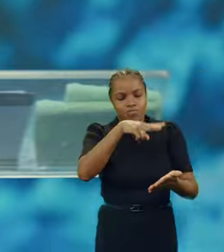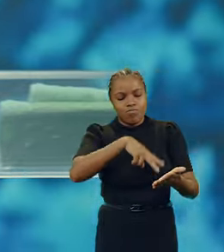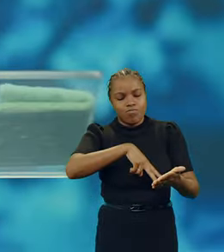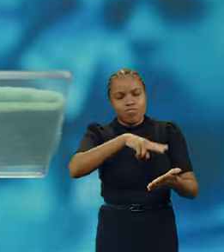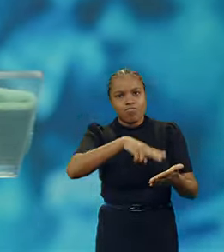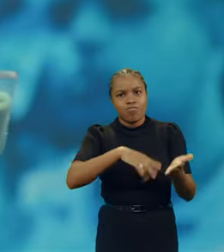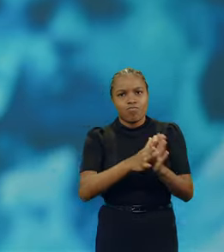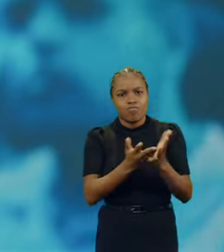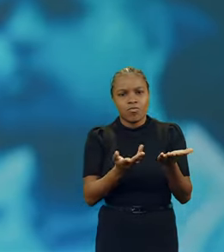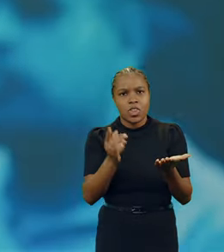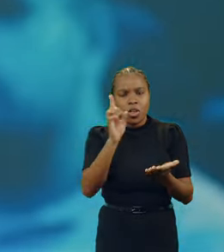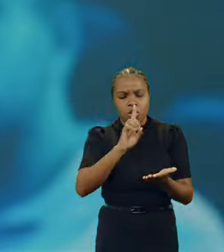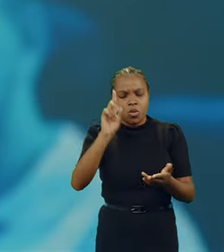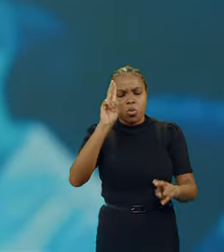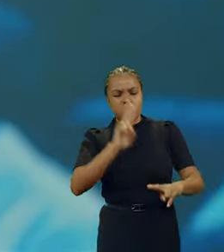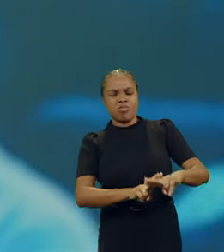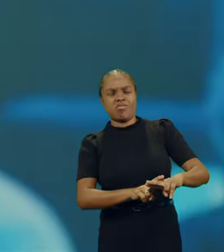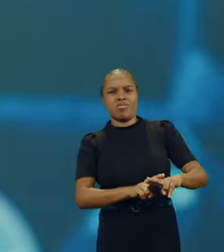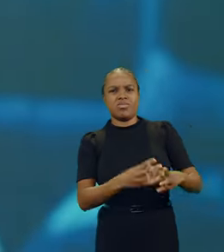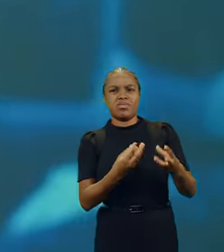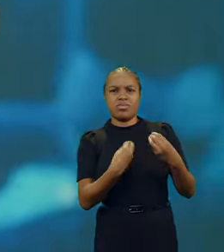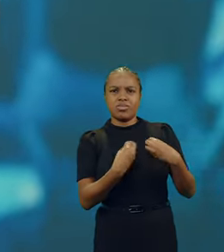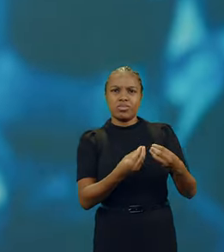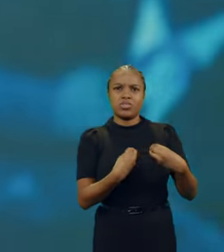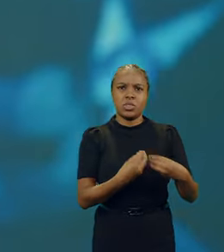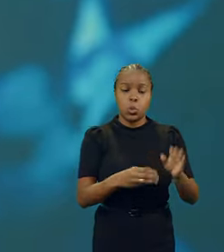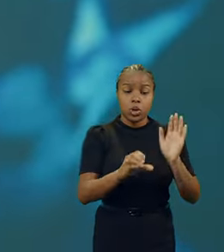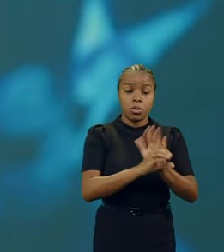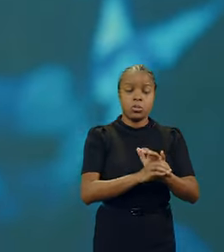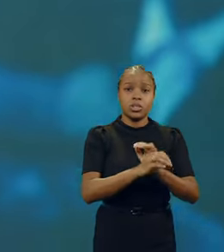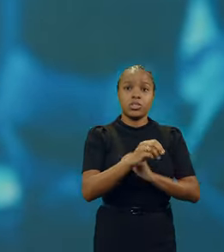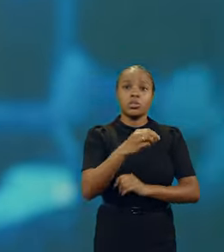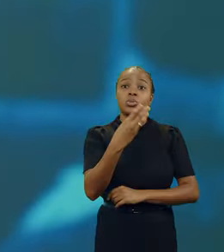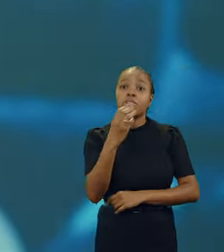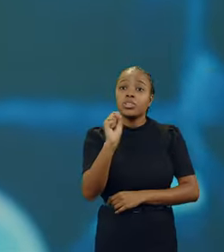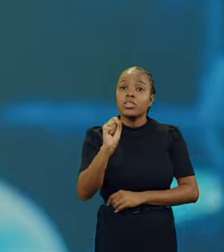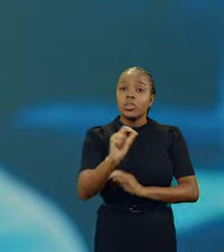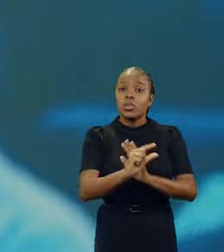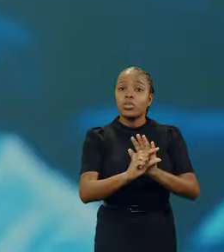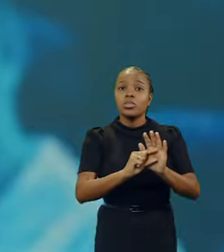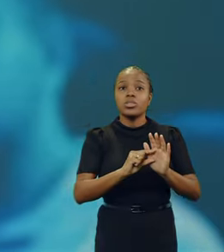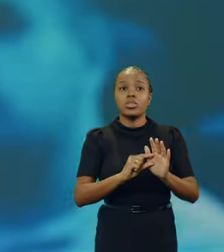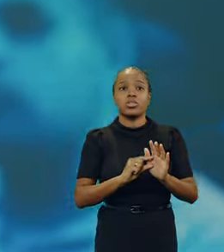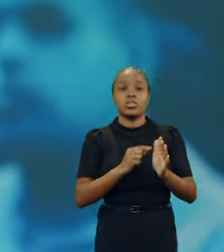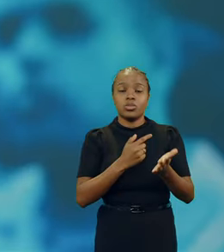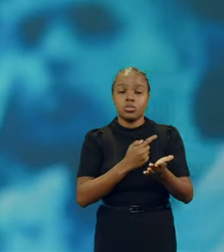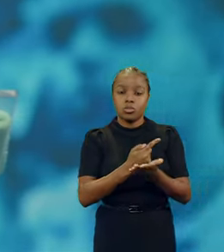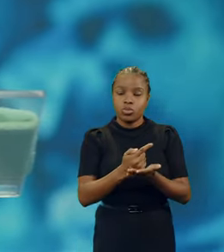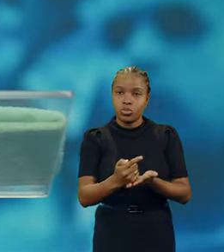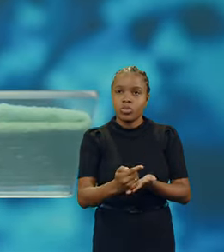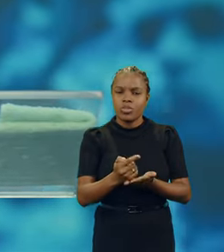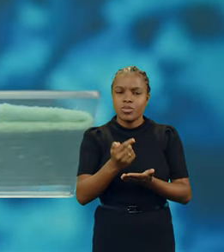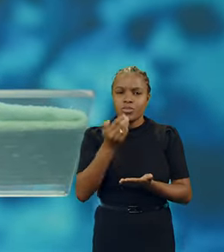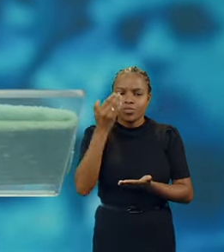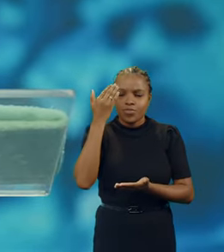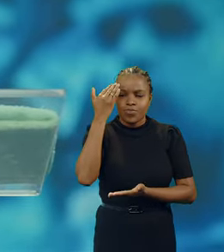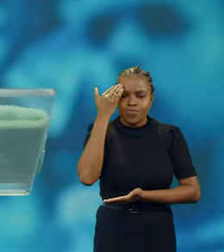Sagrada, travei no capítulo 38 de Gênesis, com dificuldade para